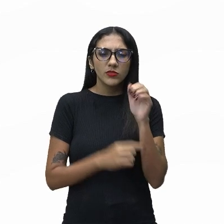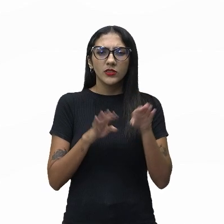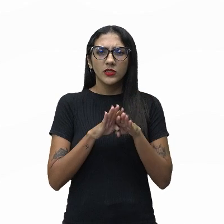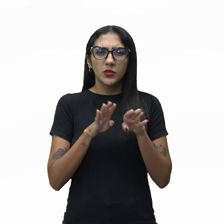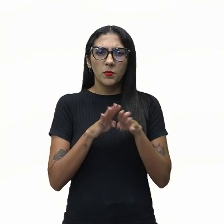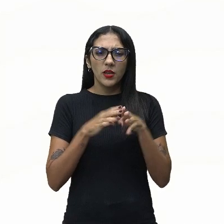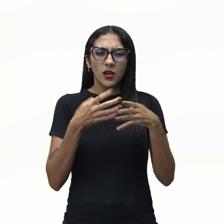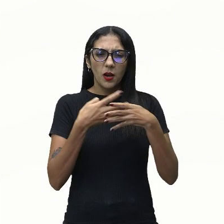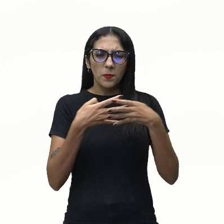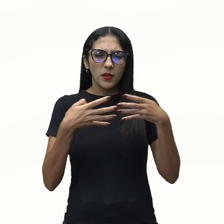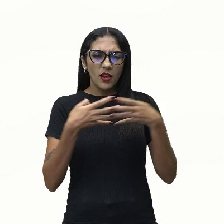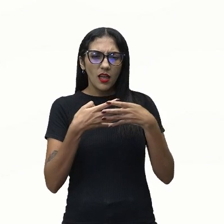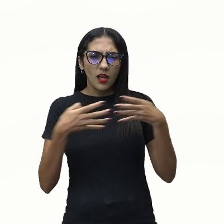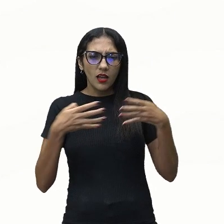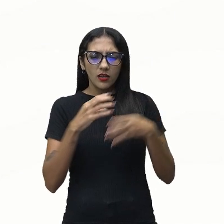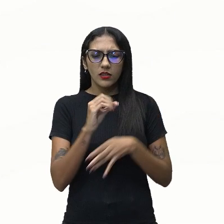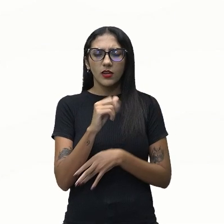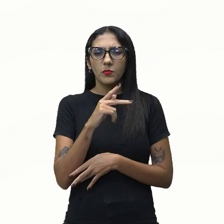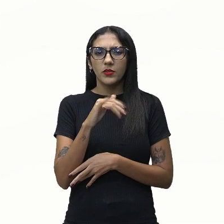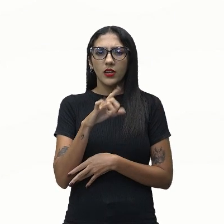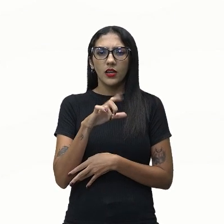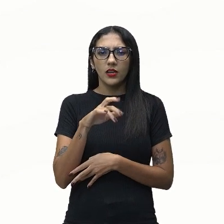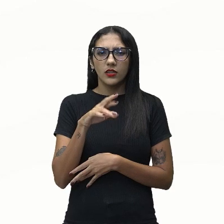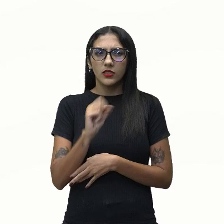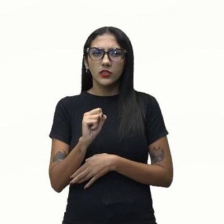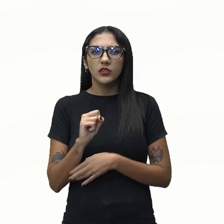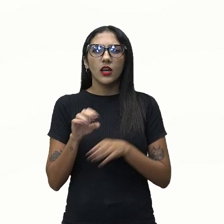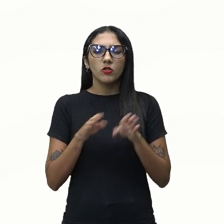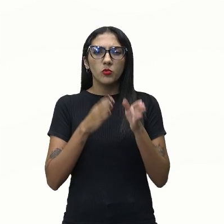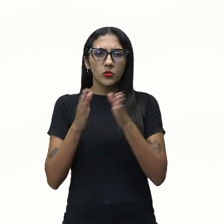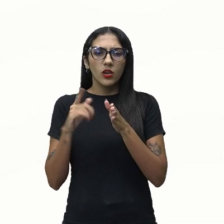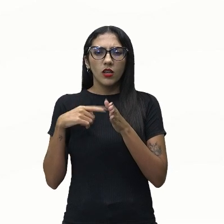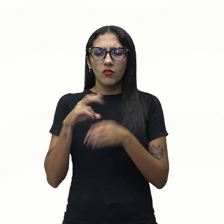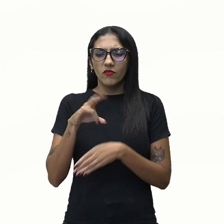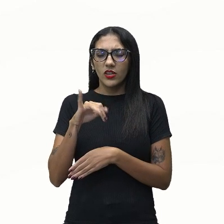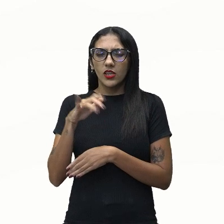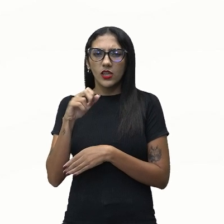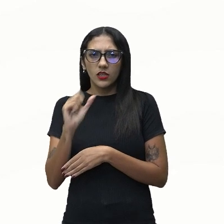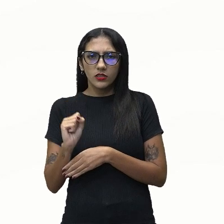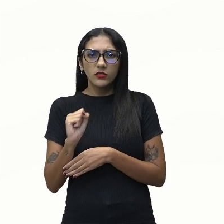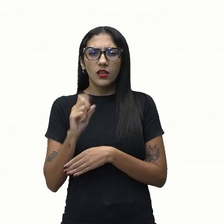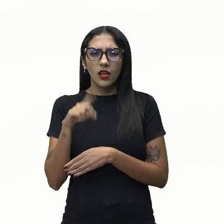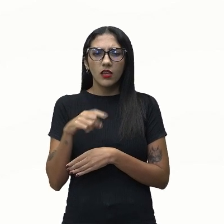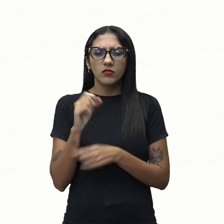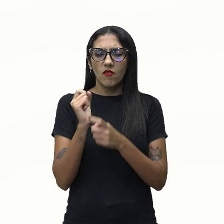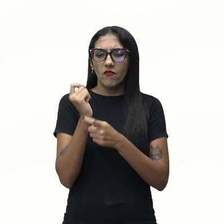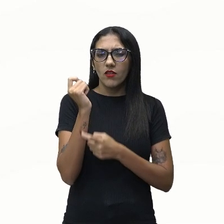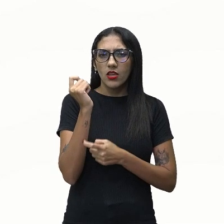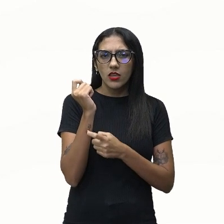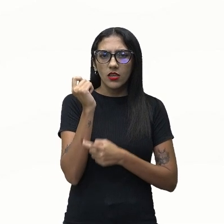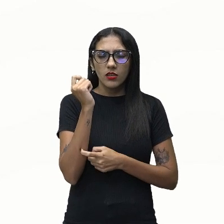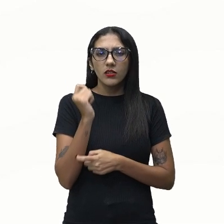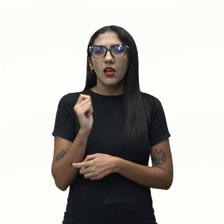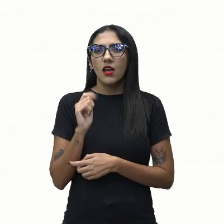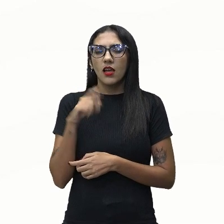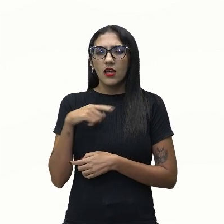capilares e temos as veias. Qual é a diferença entre eles, né? As veias, pessoal, é elas que vão trazer aí